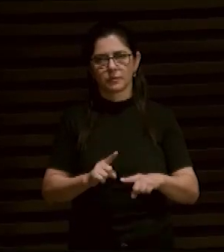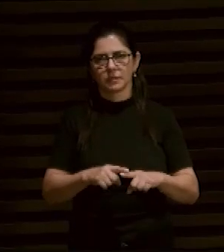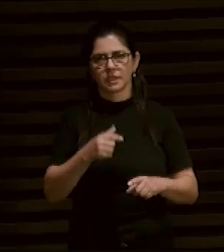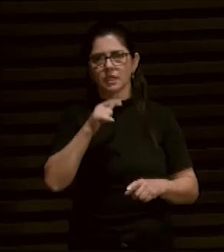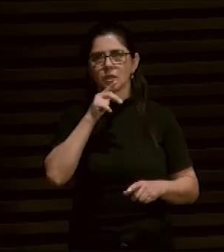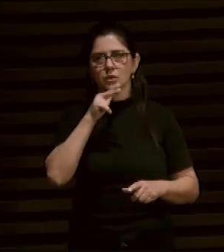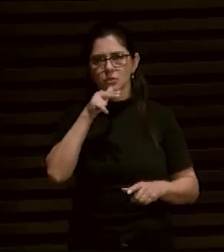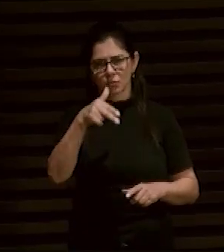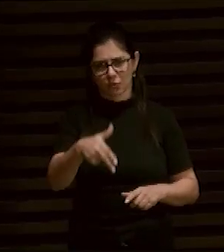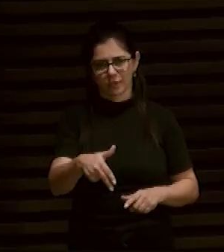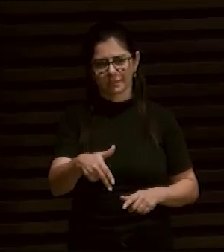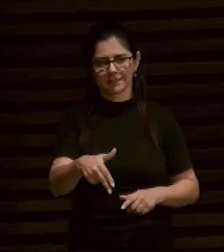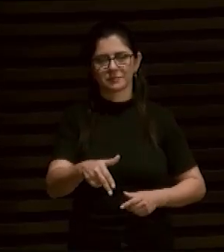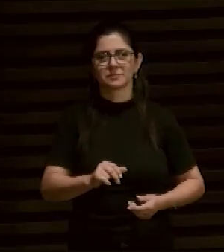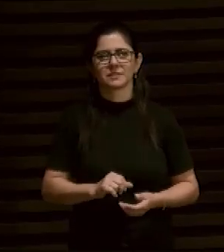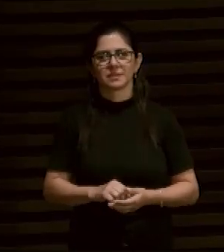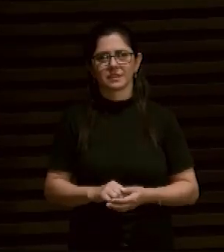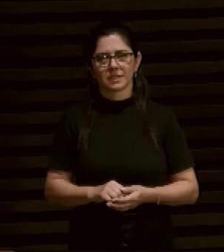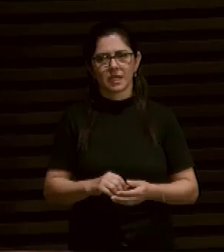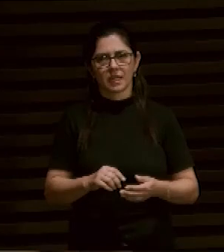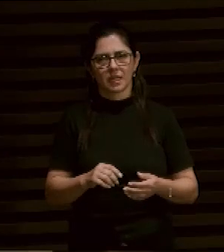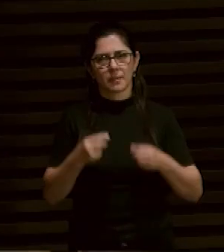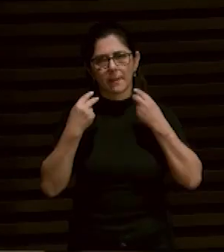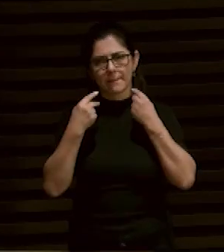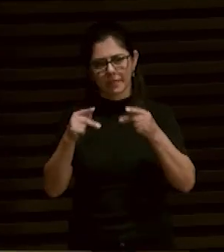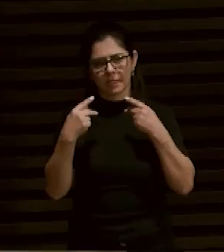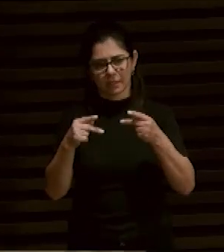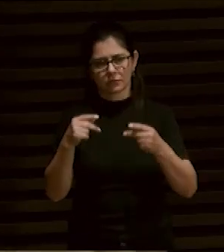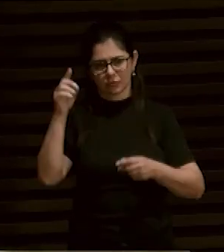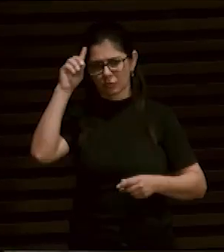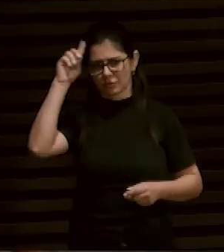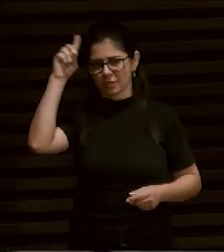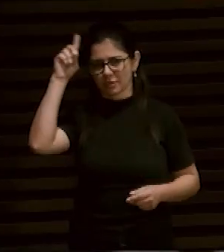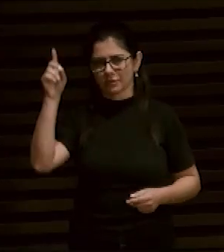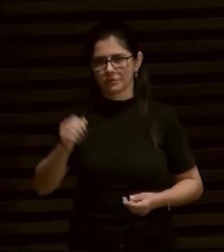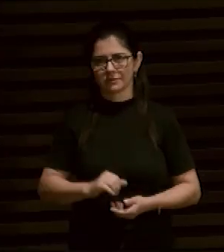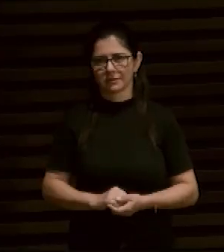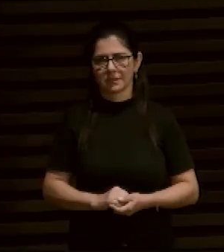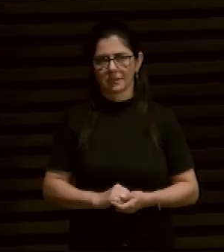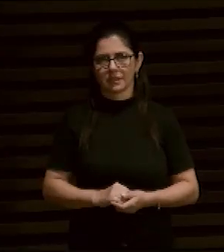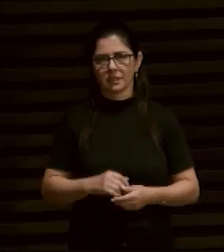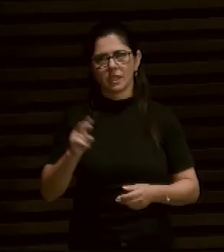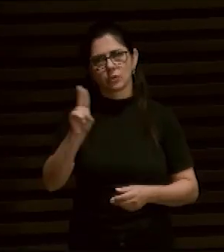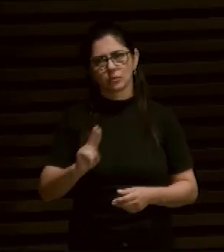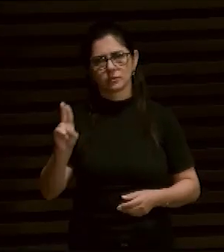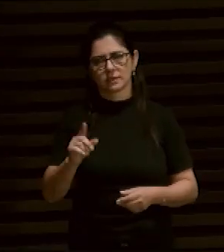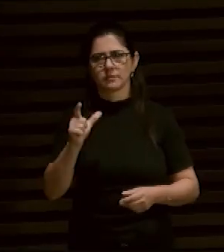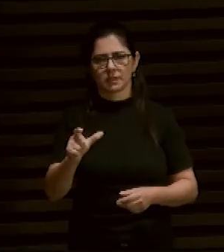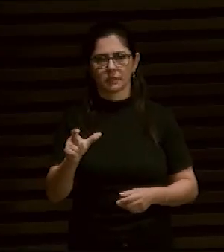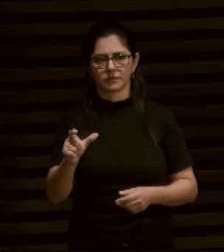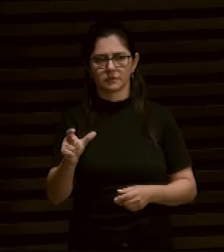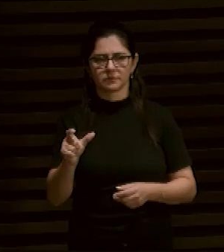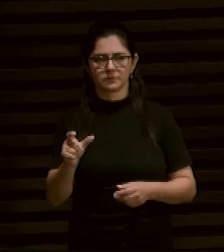indigno, totalmente indigno de ser utilizado pelo Senhor. Ao mesmo tempo que ele utiliza uma palavra tão simples, e